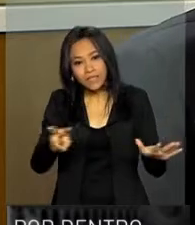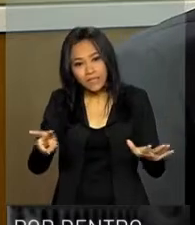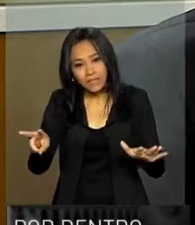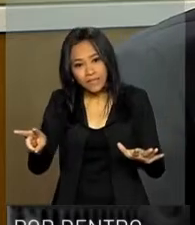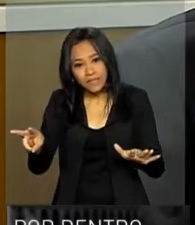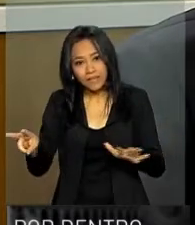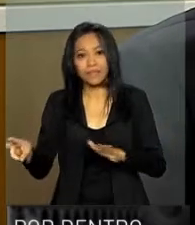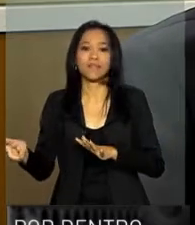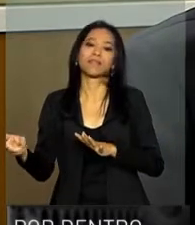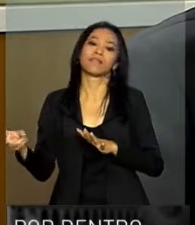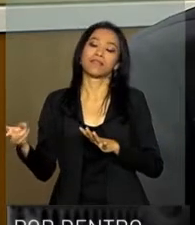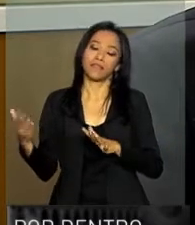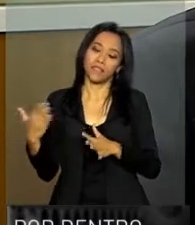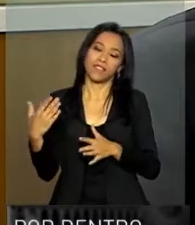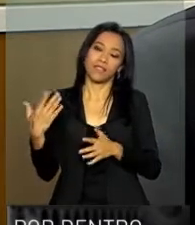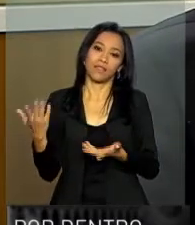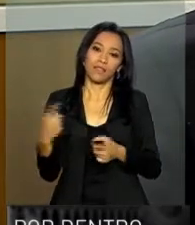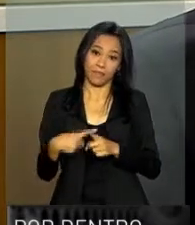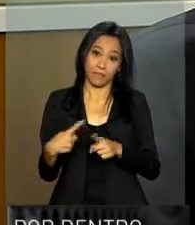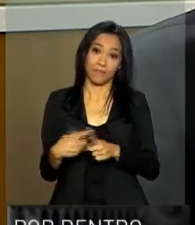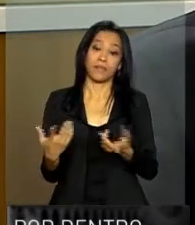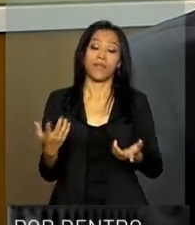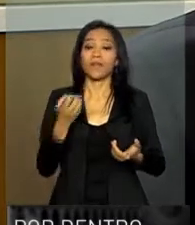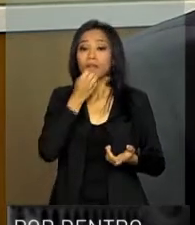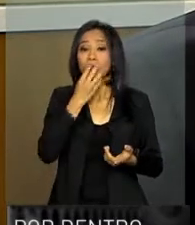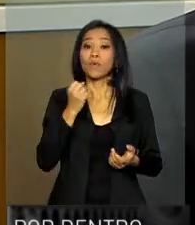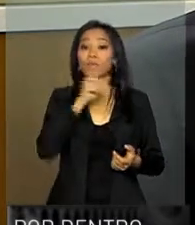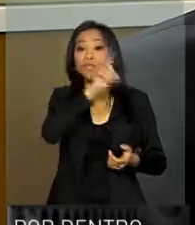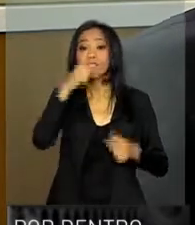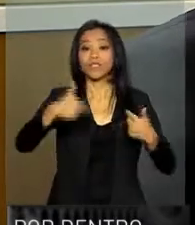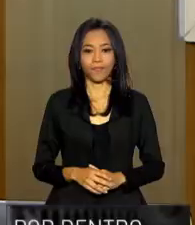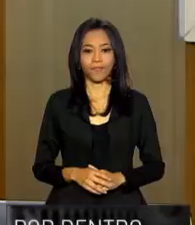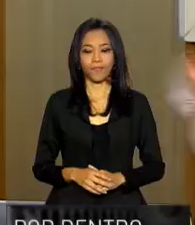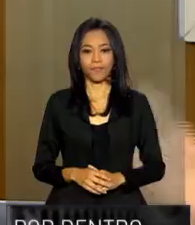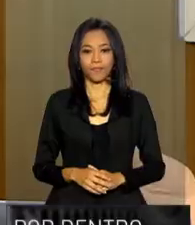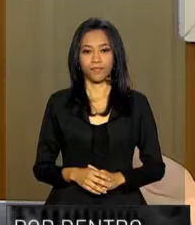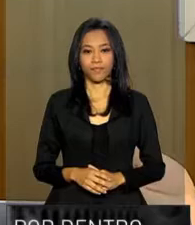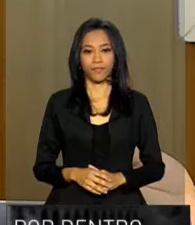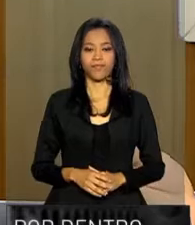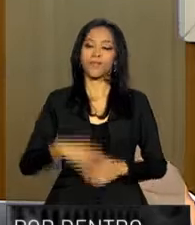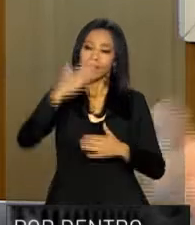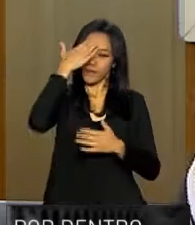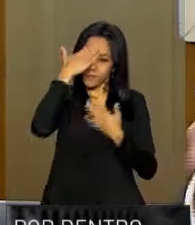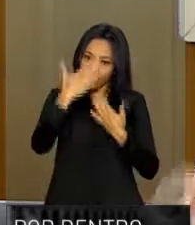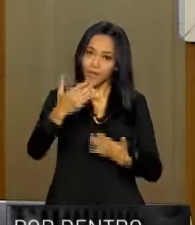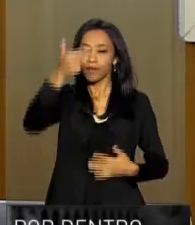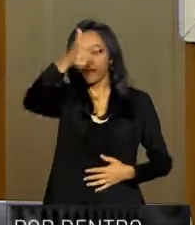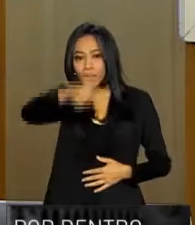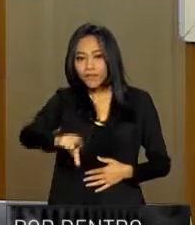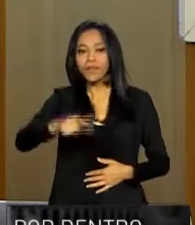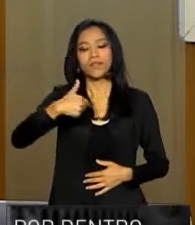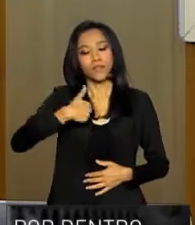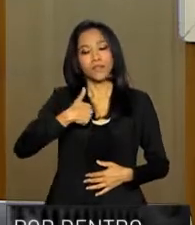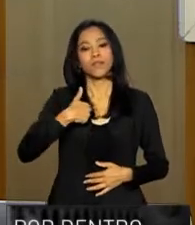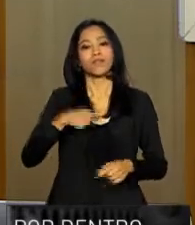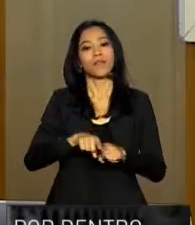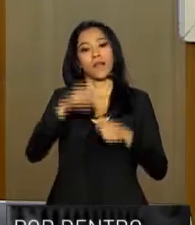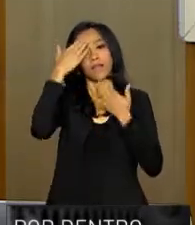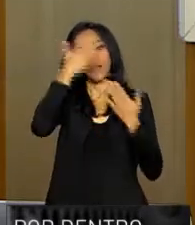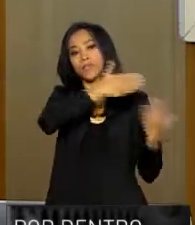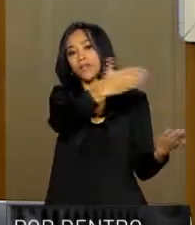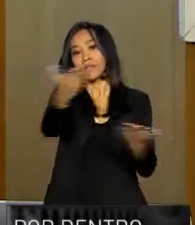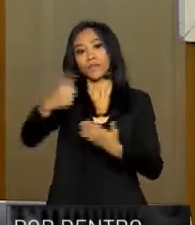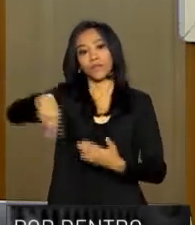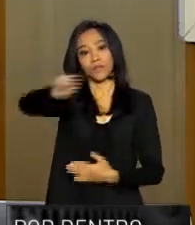da nossa semana e um bom dia de trabalho a todos obrigada mais uma vez e olha eu também agradeço a todos que nos